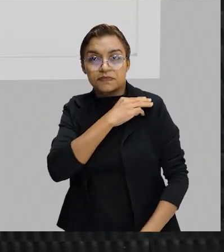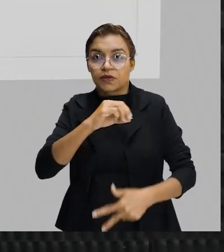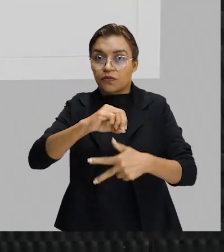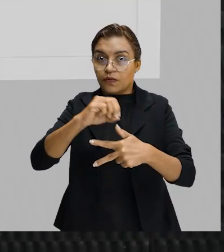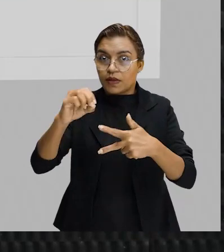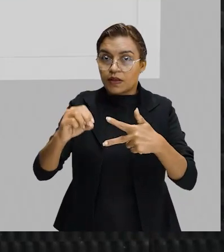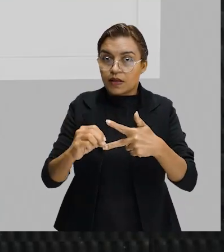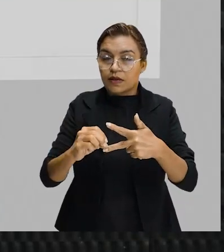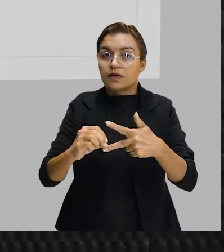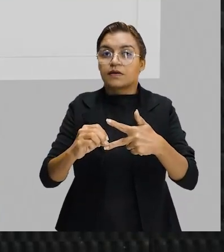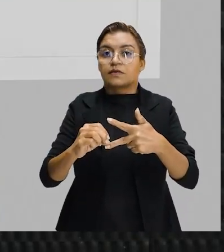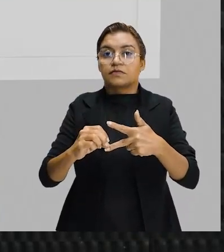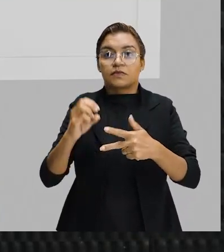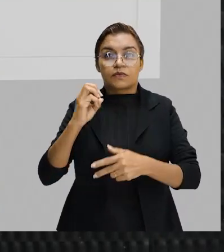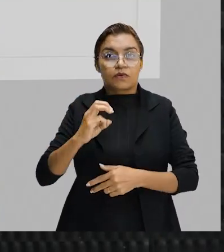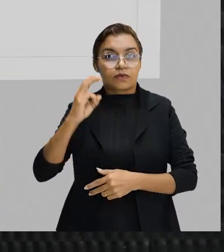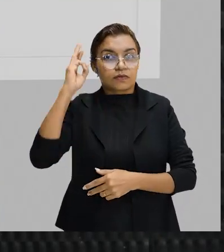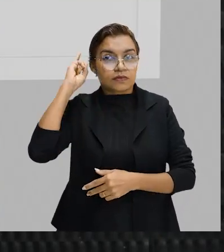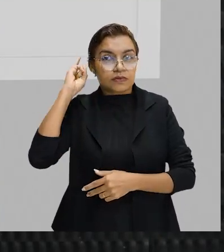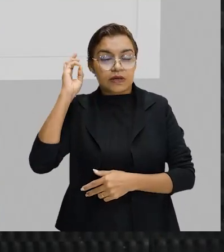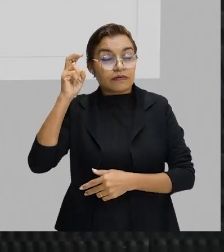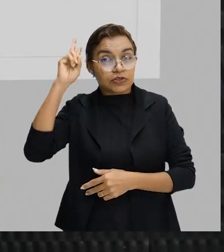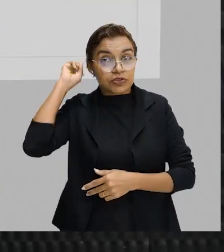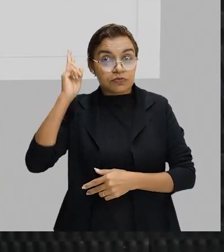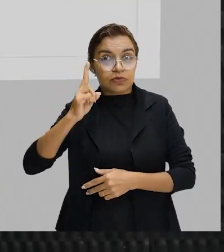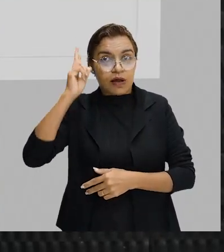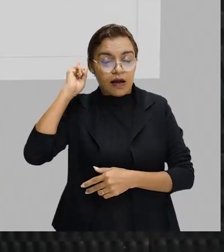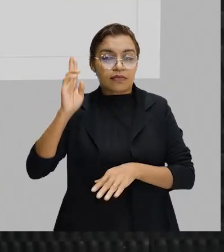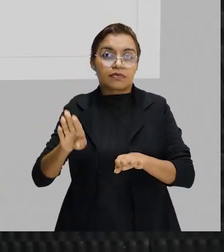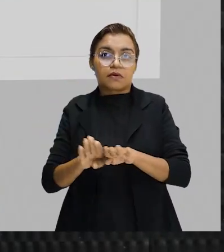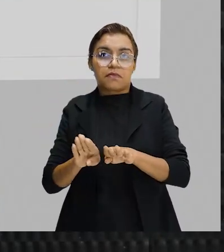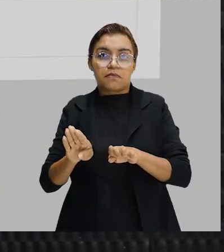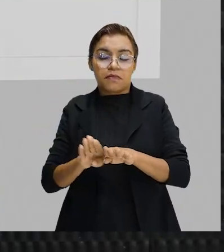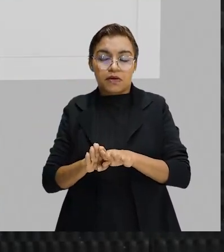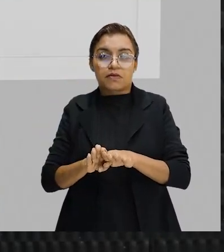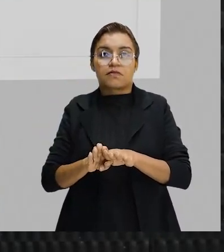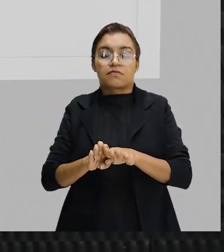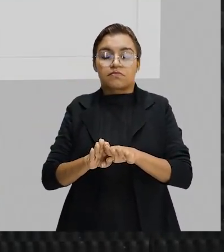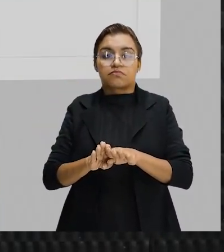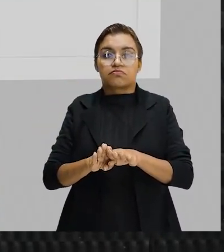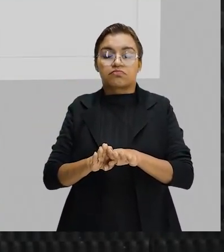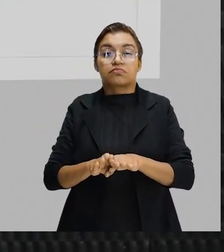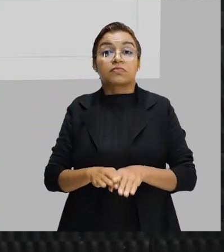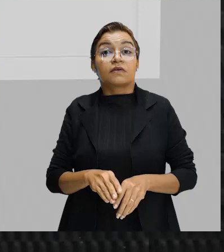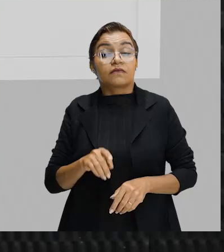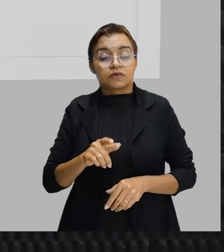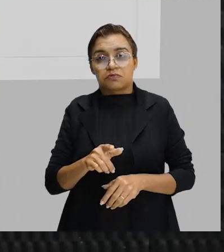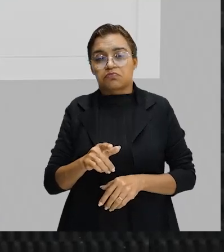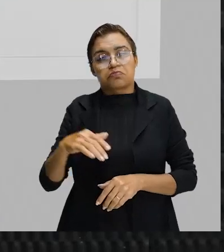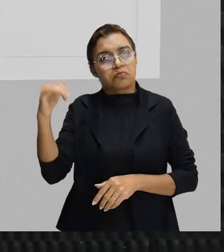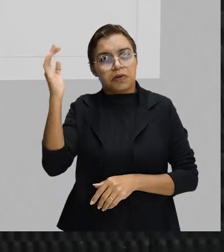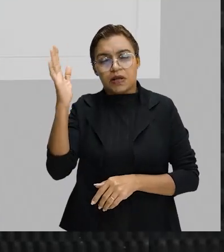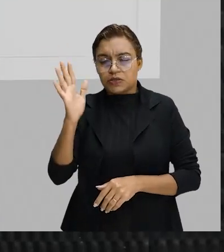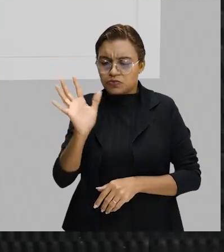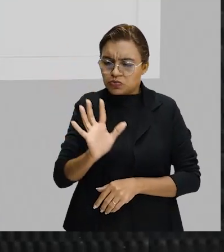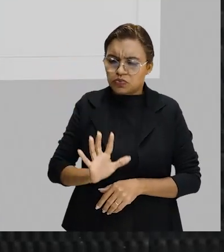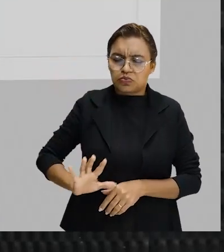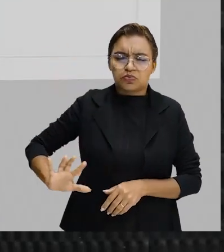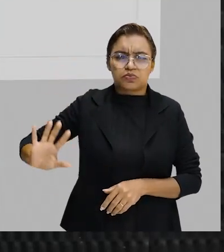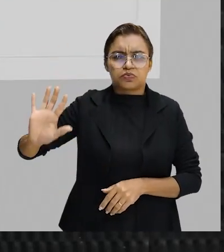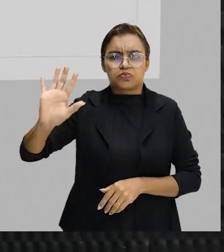Enem, vai fazer o EMBA, vai fazer o vestibular, qualquer vestibular que você for fazer no Brasil inteiro, tá? No